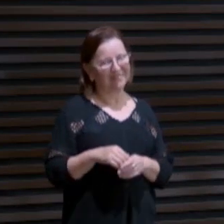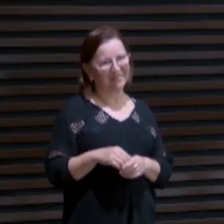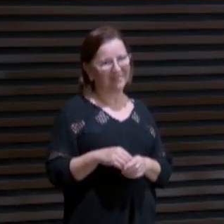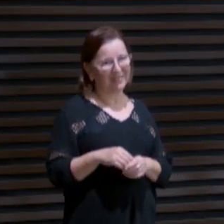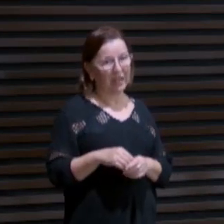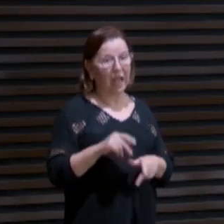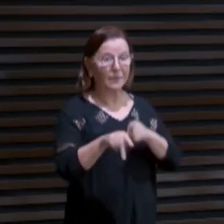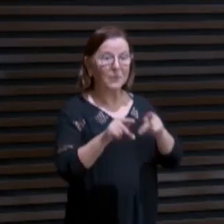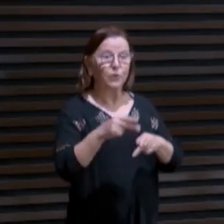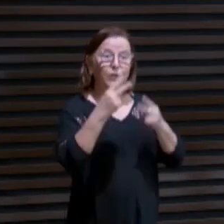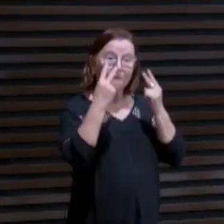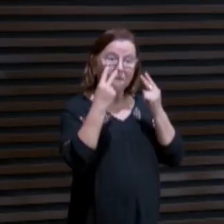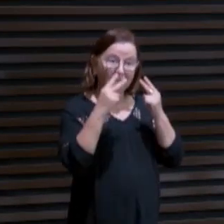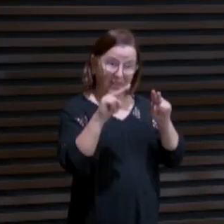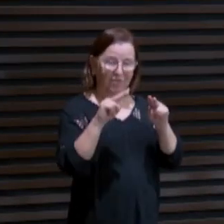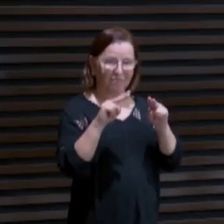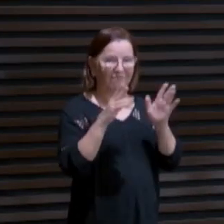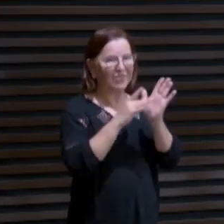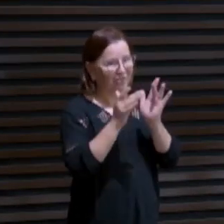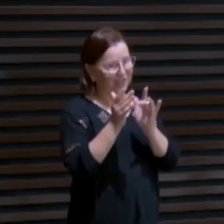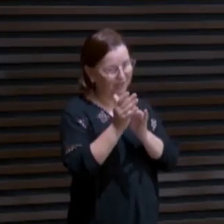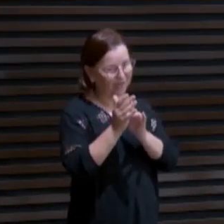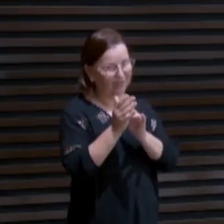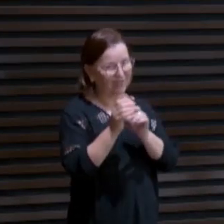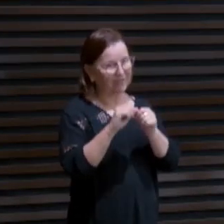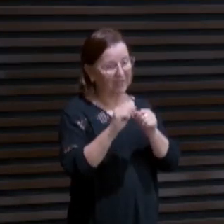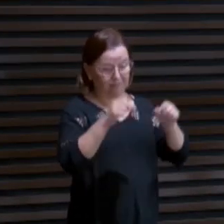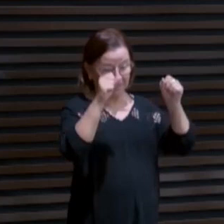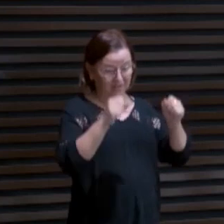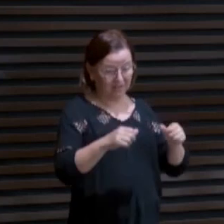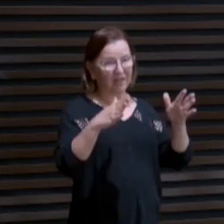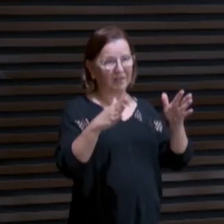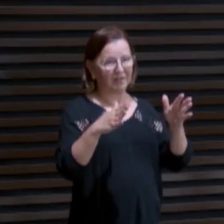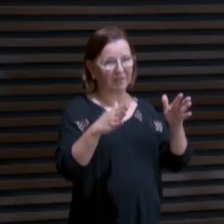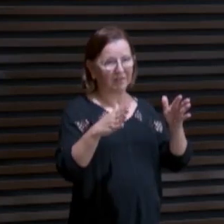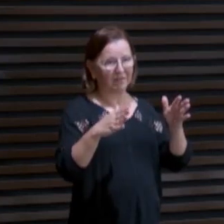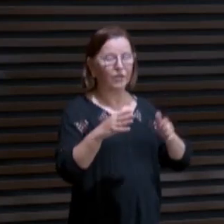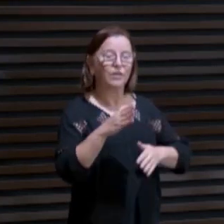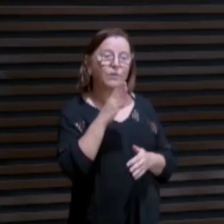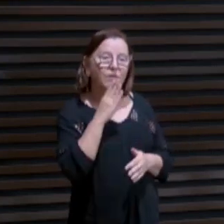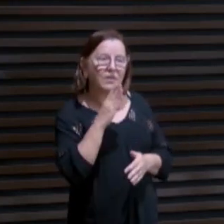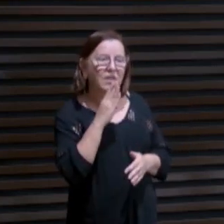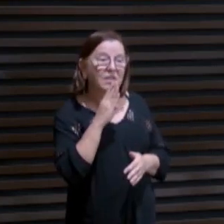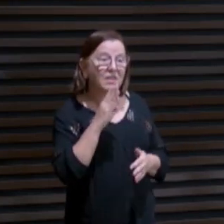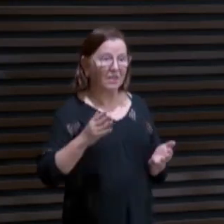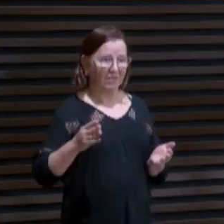Eles viram Jesus fazer coisas. Eles tiveram conhecimento.